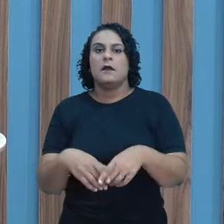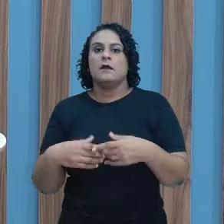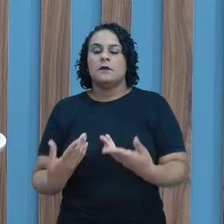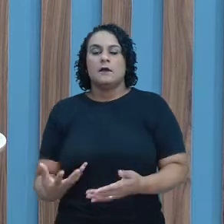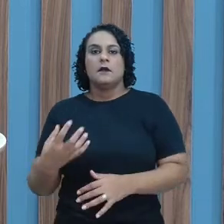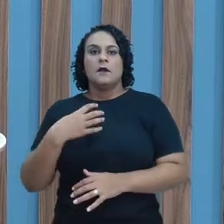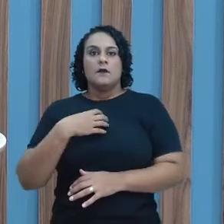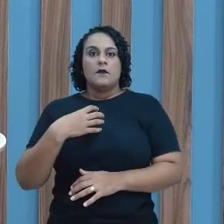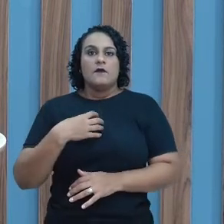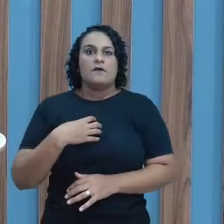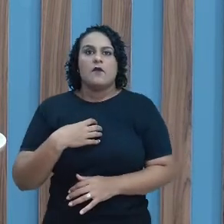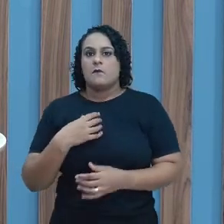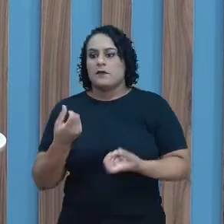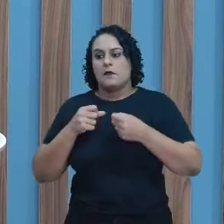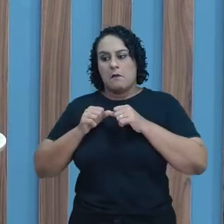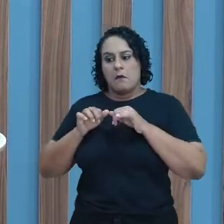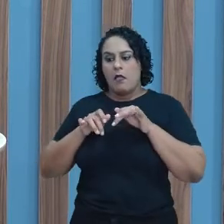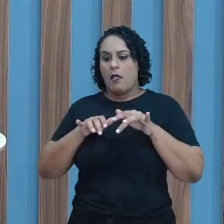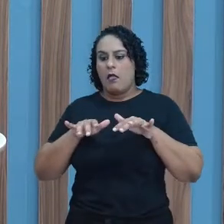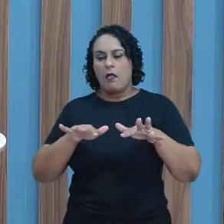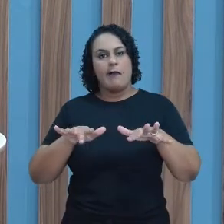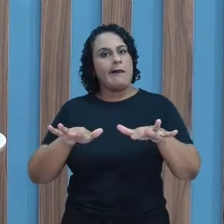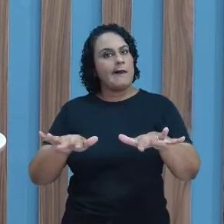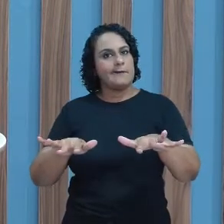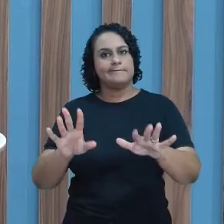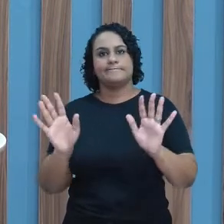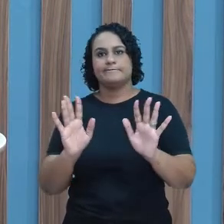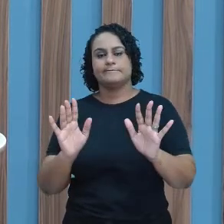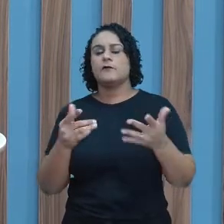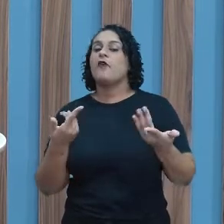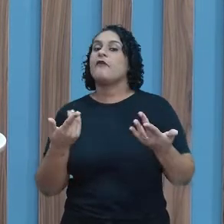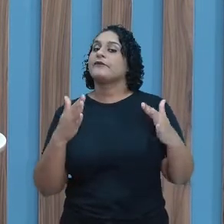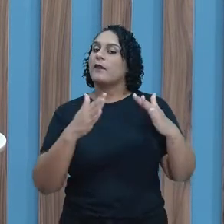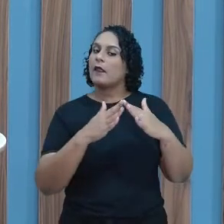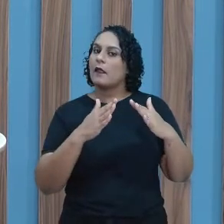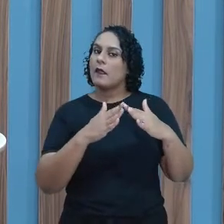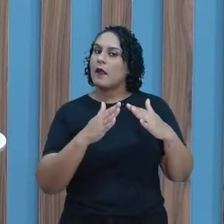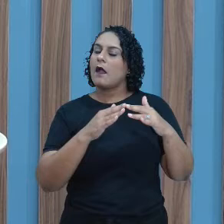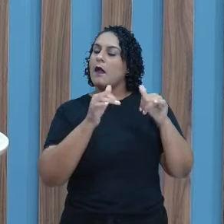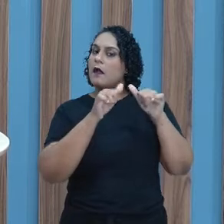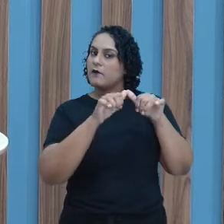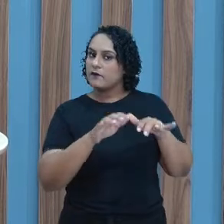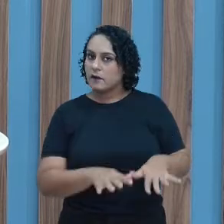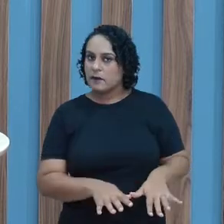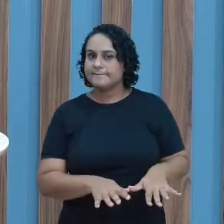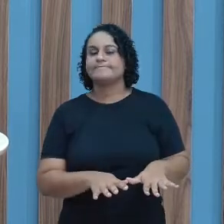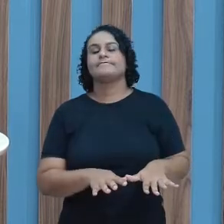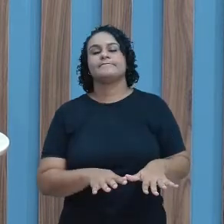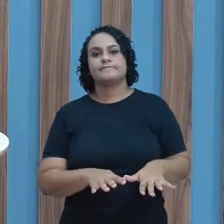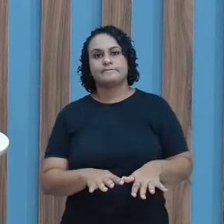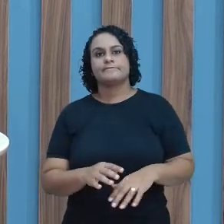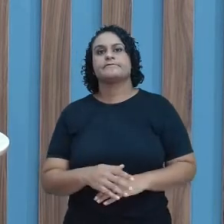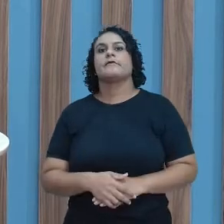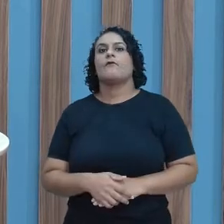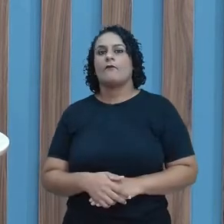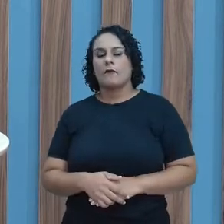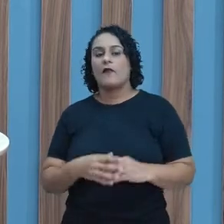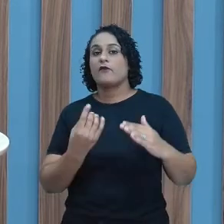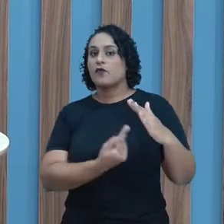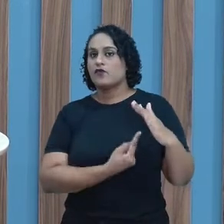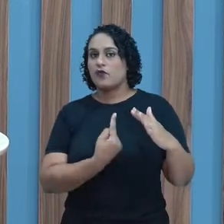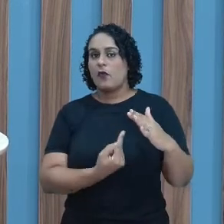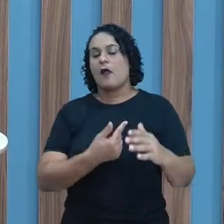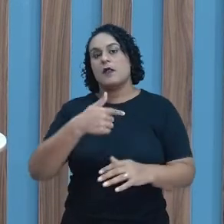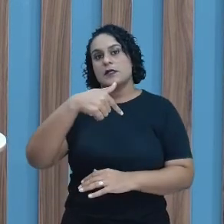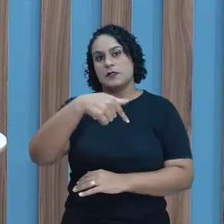gente não contaminar as outras pessoas. Ficar em casa, fazer o período, né, às vezes de 7 dias, dependendo